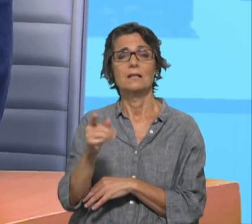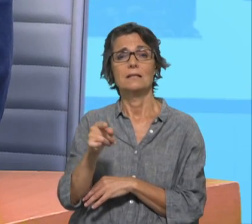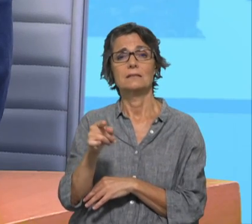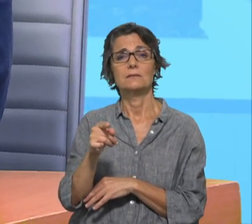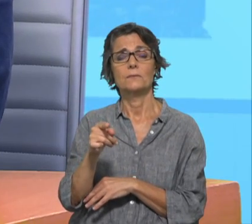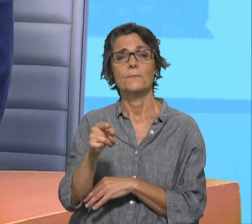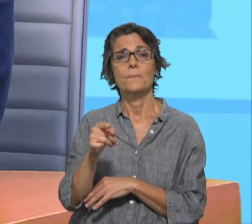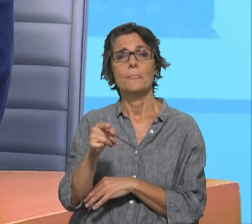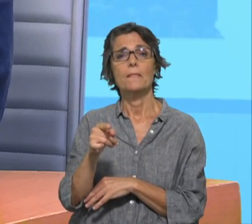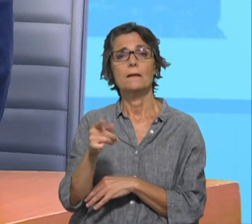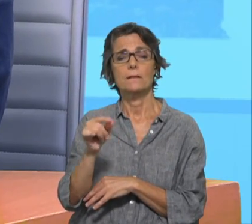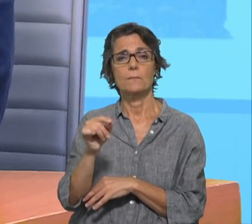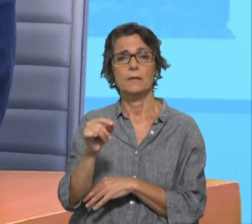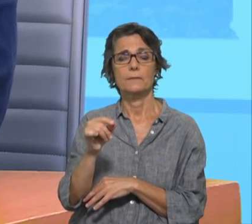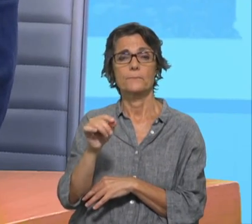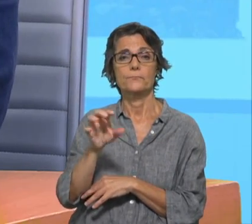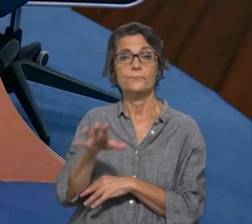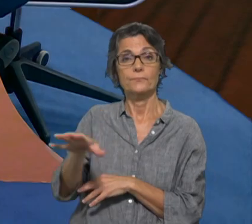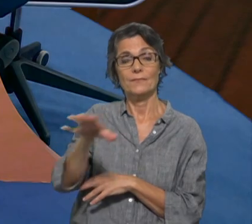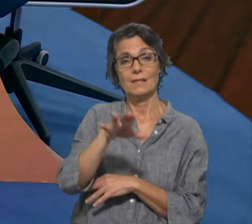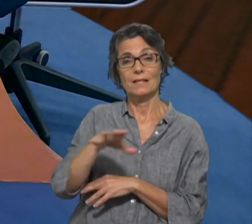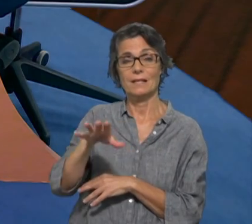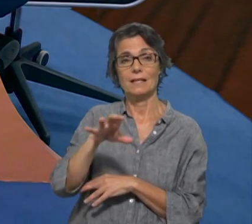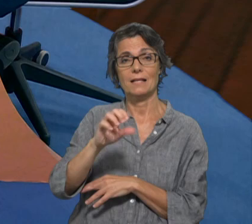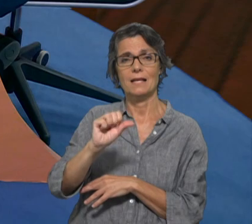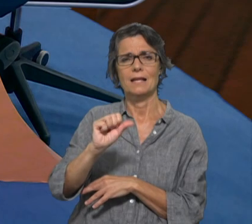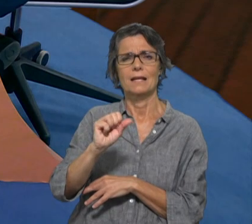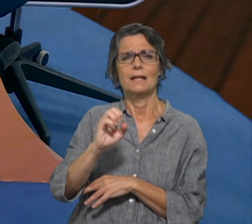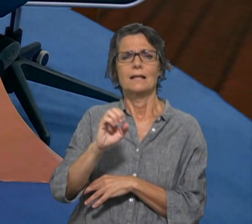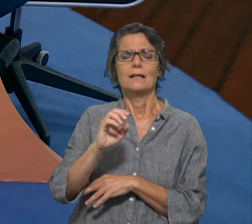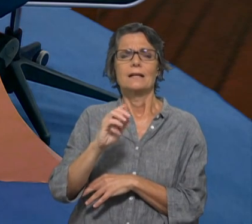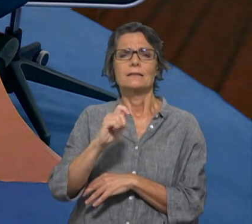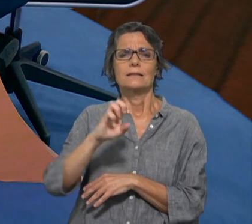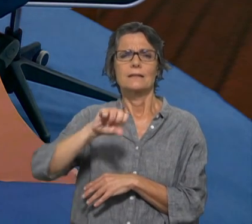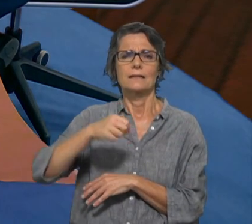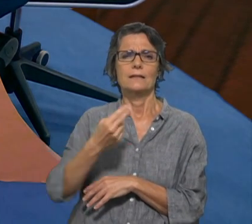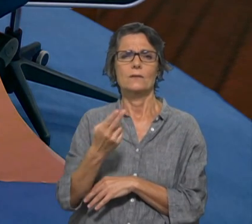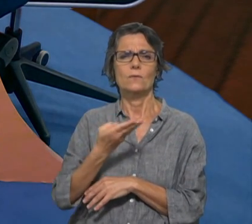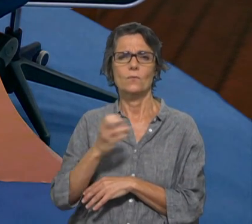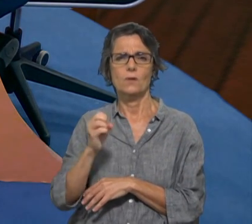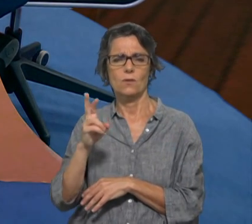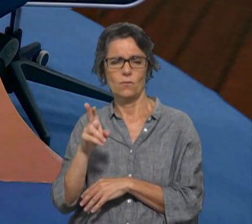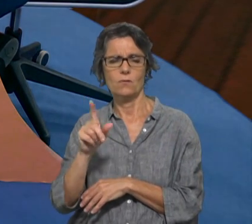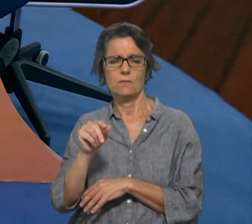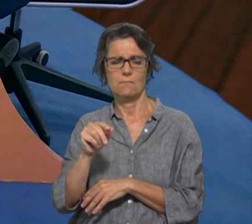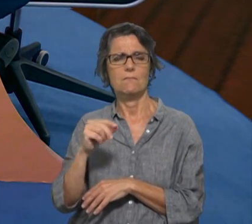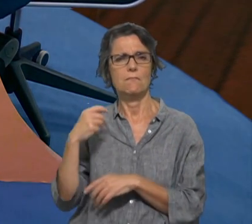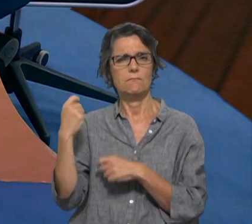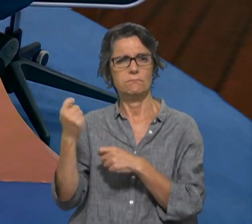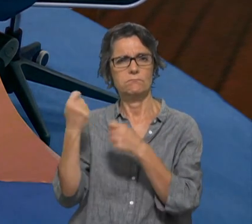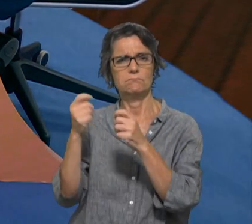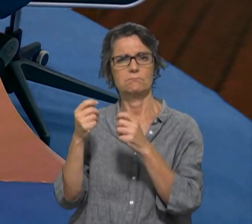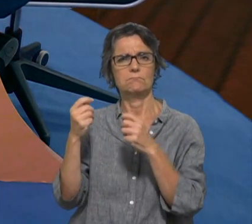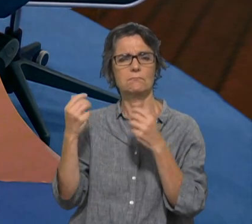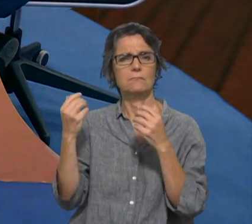Quito, uma vez que celebramos 150 anos da consagração do Equador ao Sagrado Coração de Jesus. Então, são muitos motivos também, e na América,